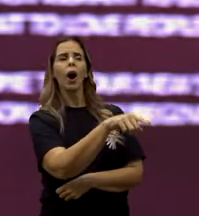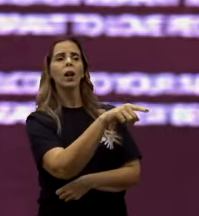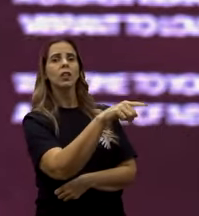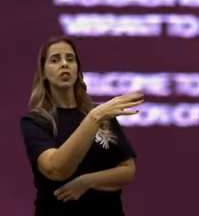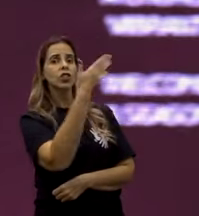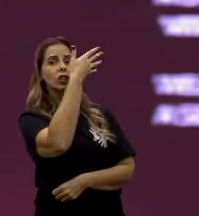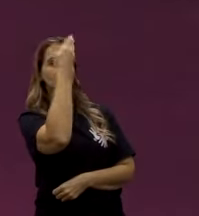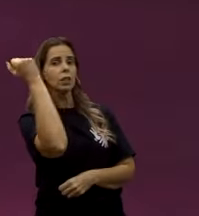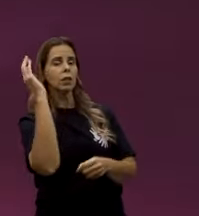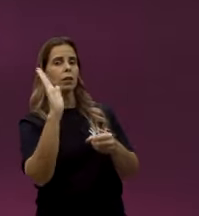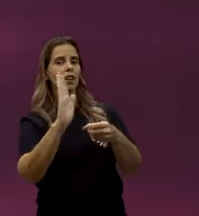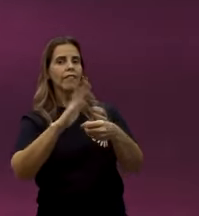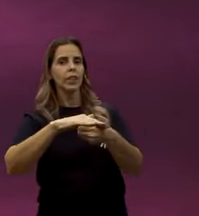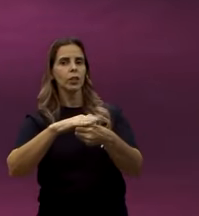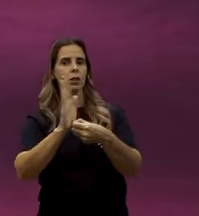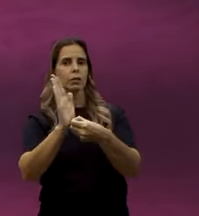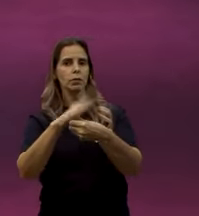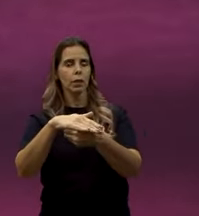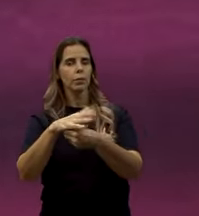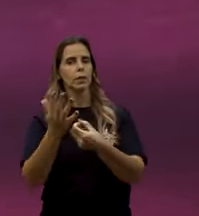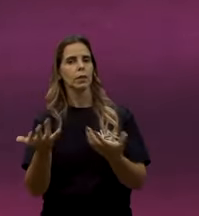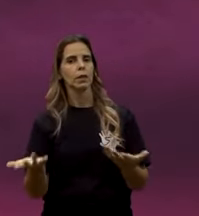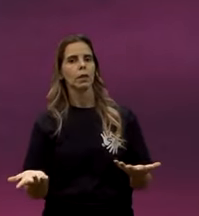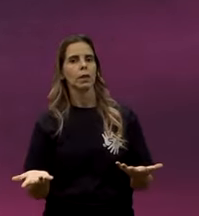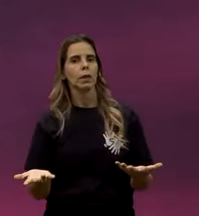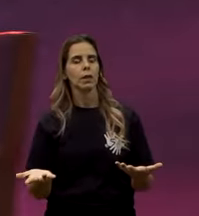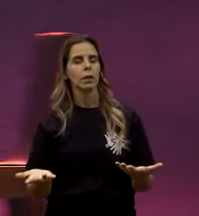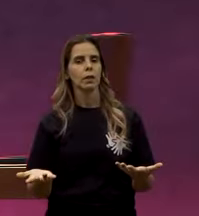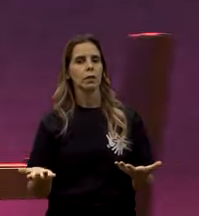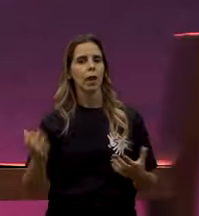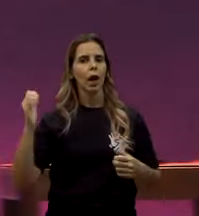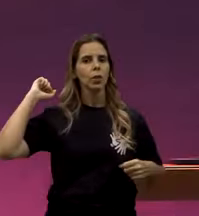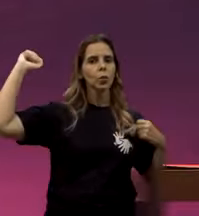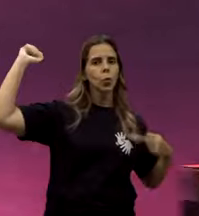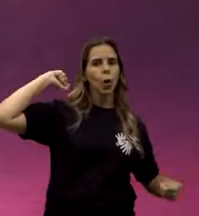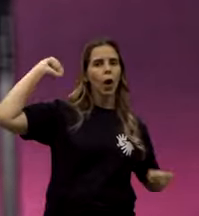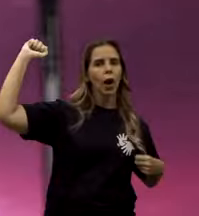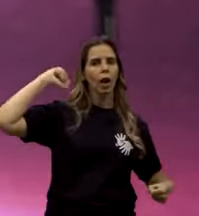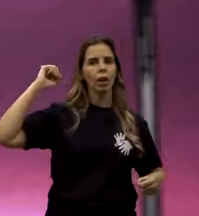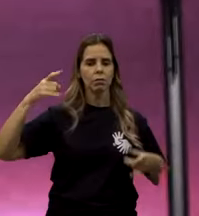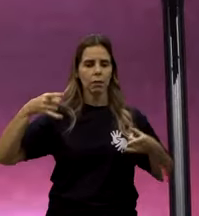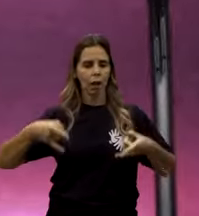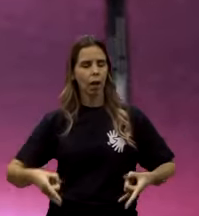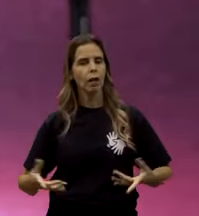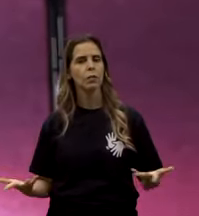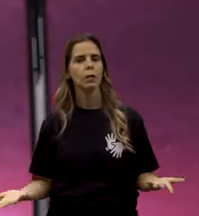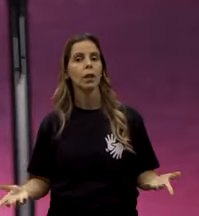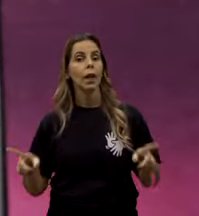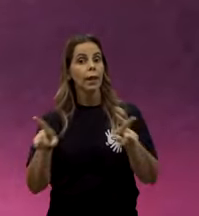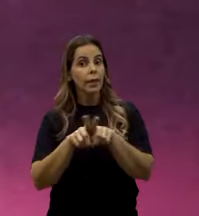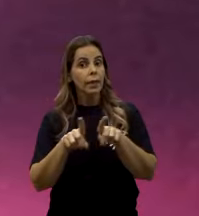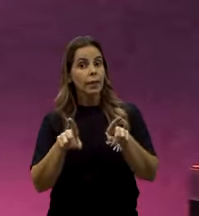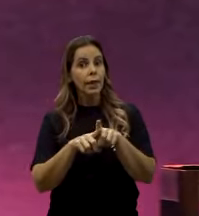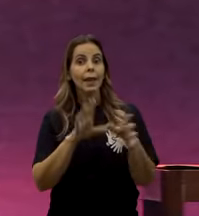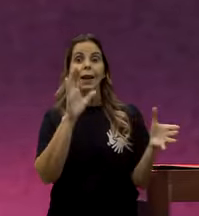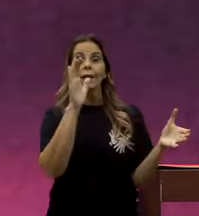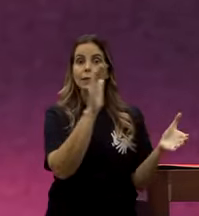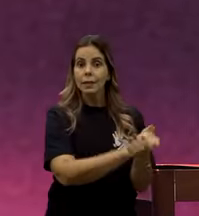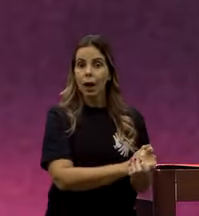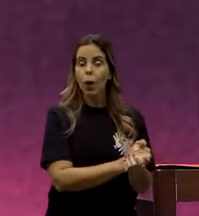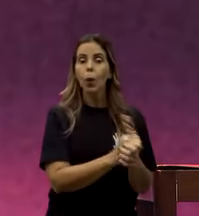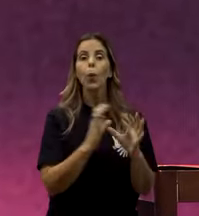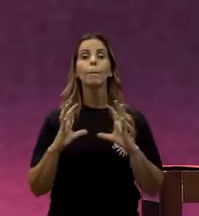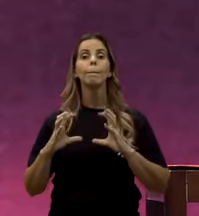te falar o que que é olha a toalha na cama tem casal brigado na igreja por causa de toalha na